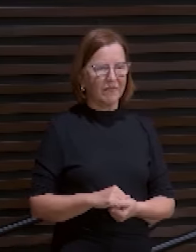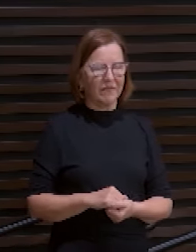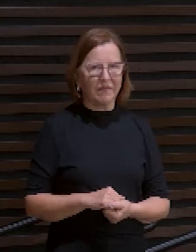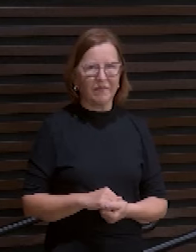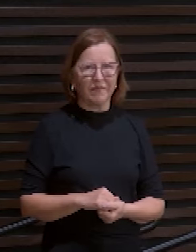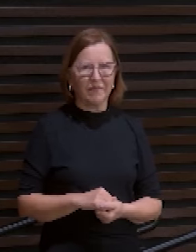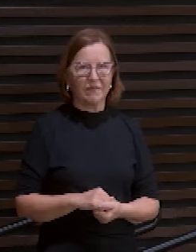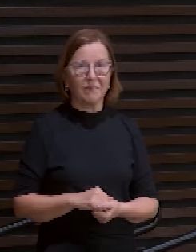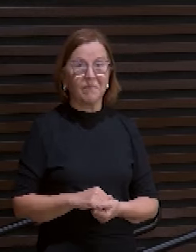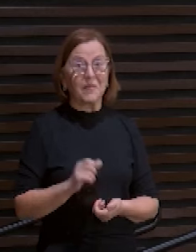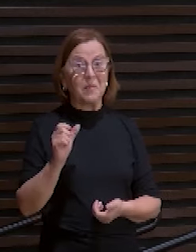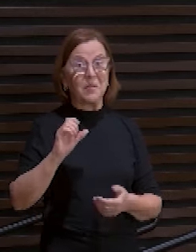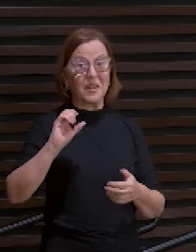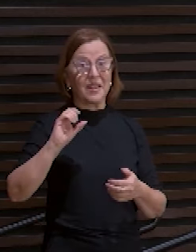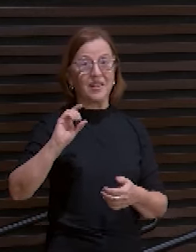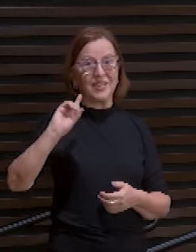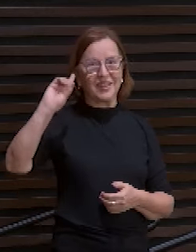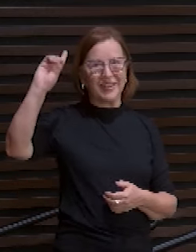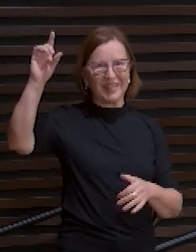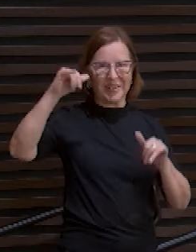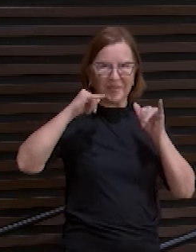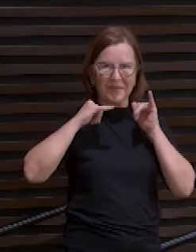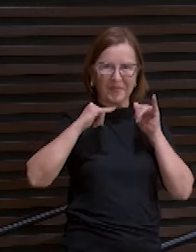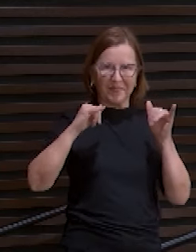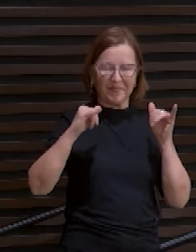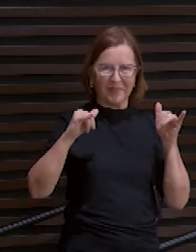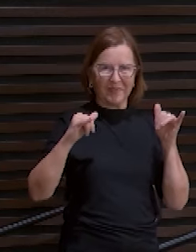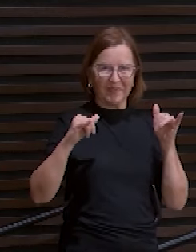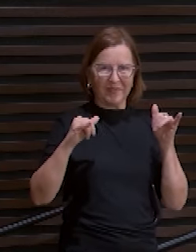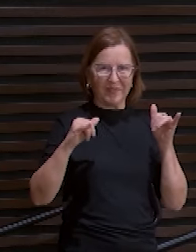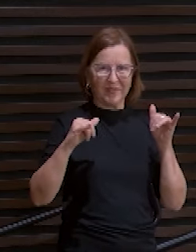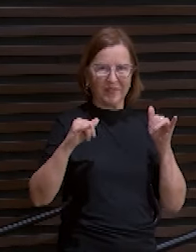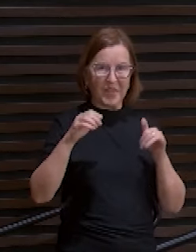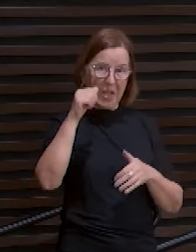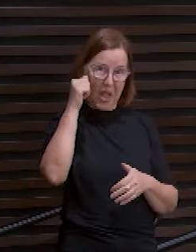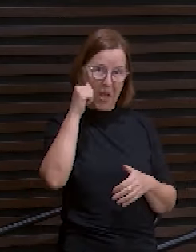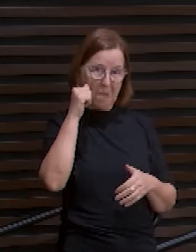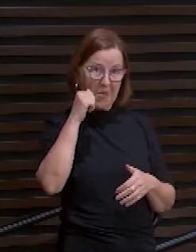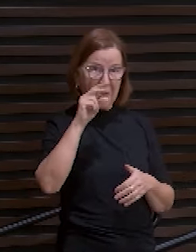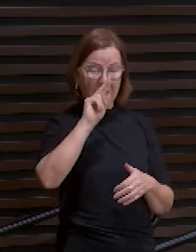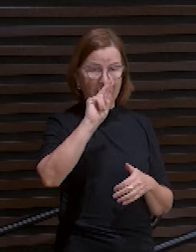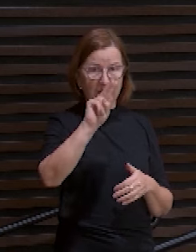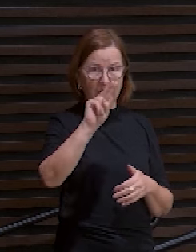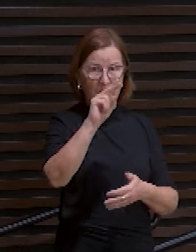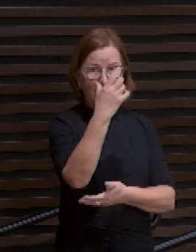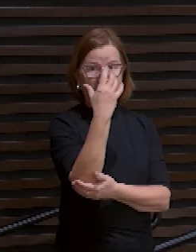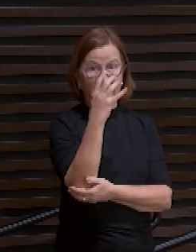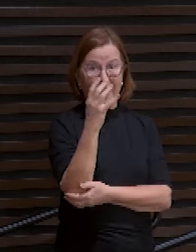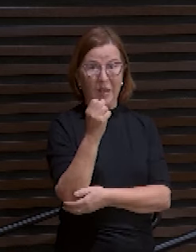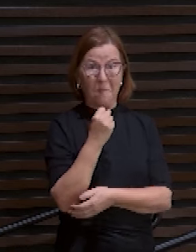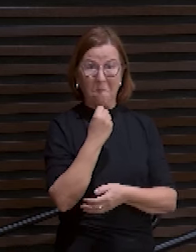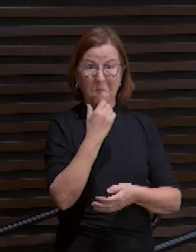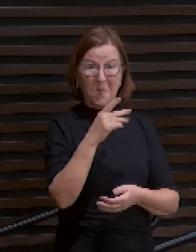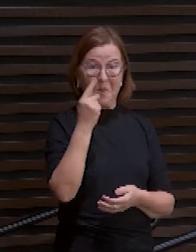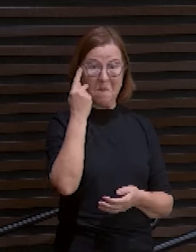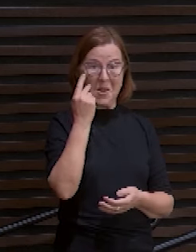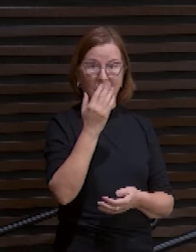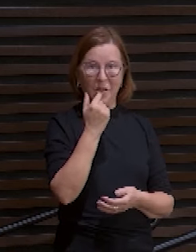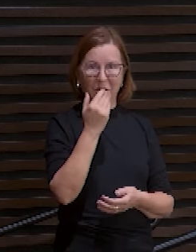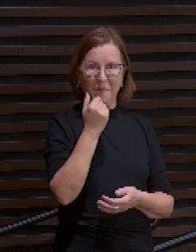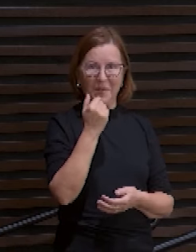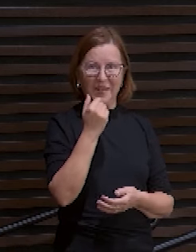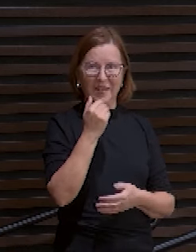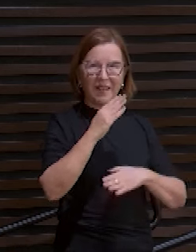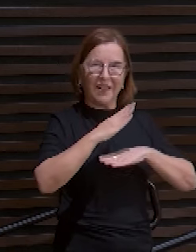que que diz a palavra de Deus Vamos ler vendo a mulher que a árvore era boa para se